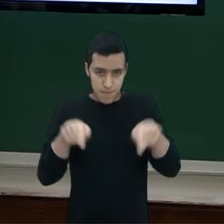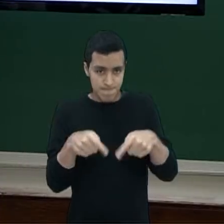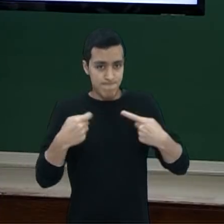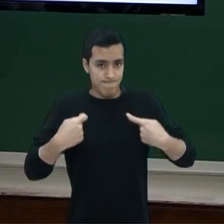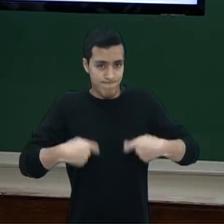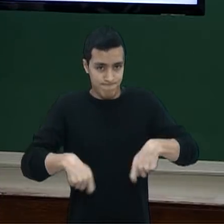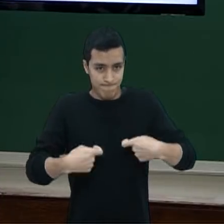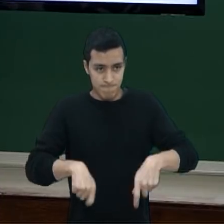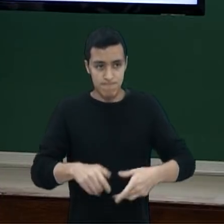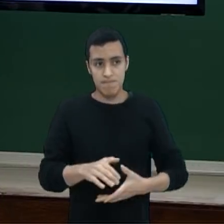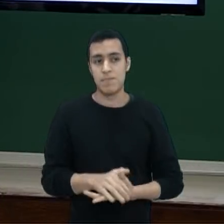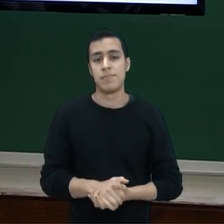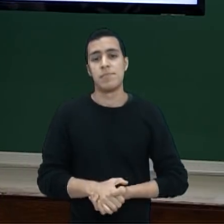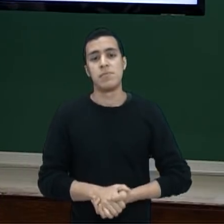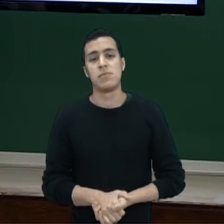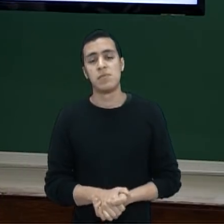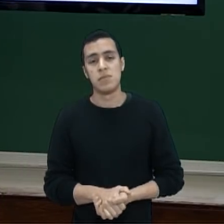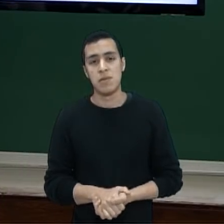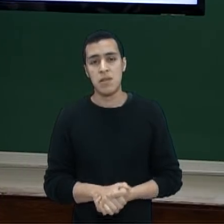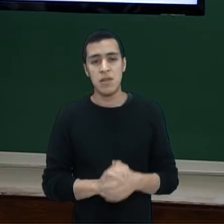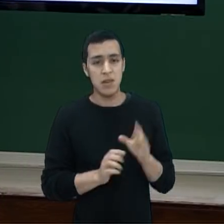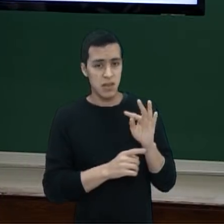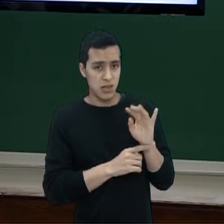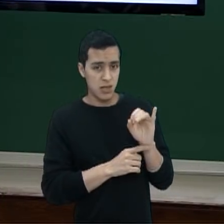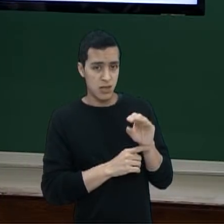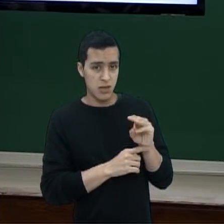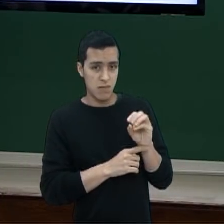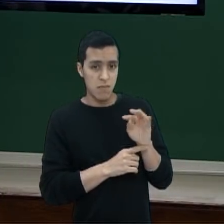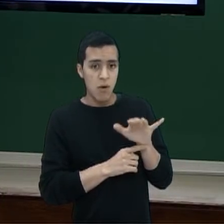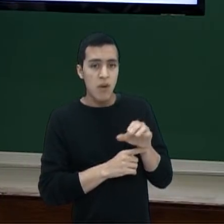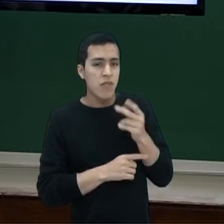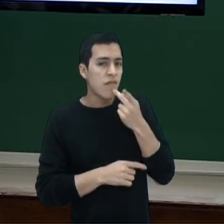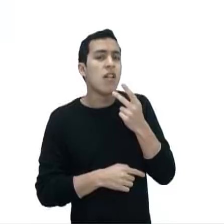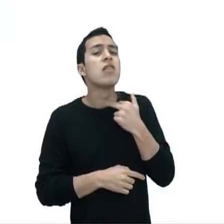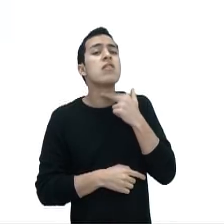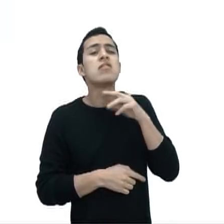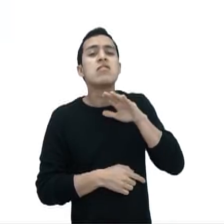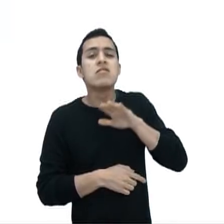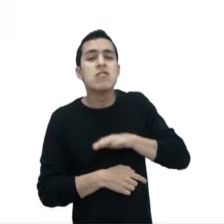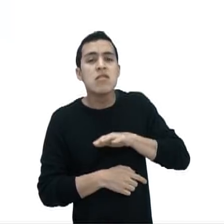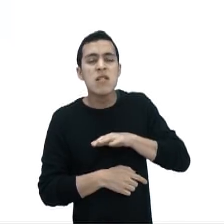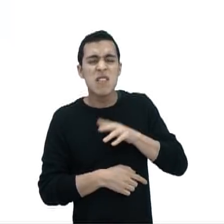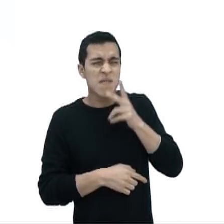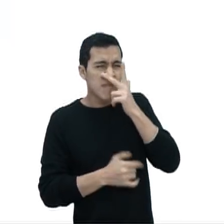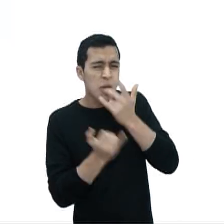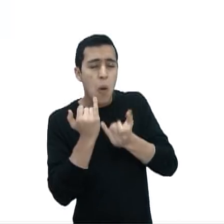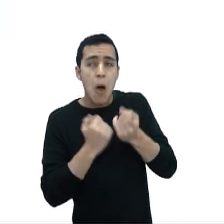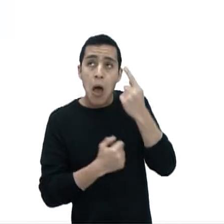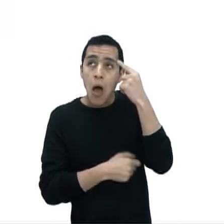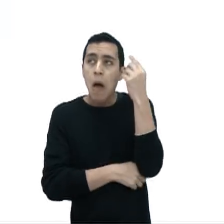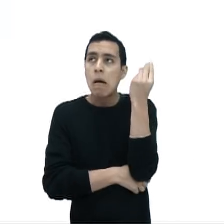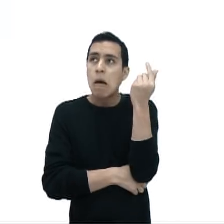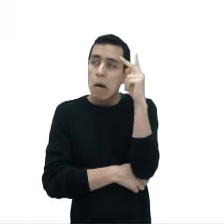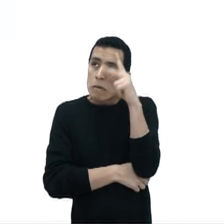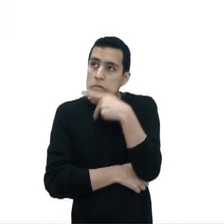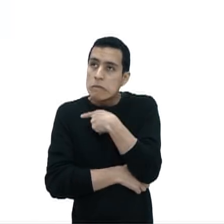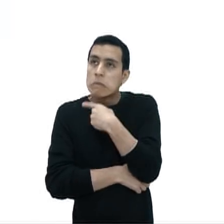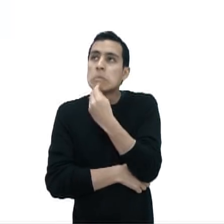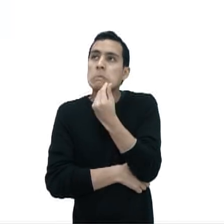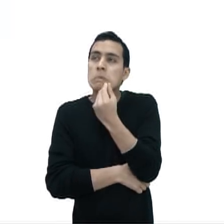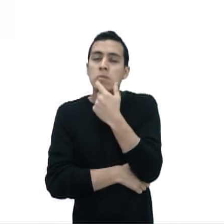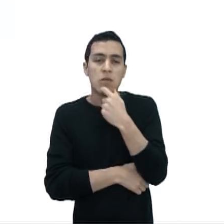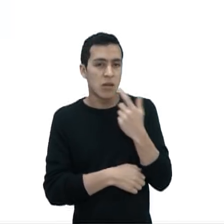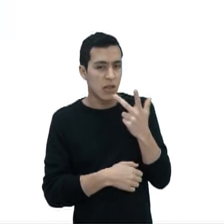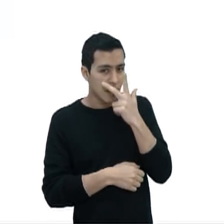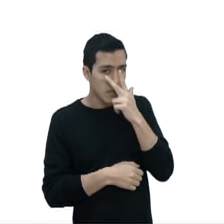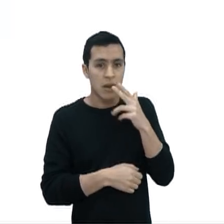entre parênteses. Timóteo, diz baixinho, como se fosse um pensamento. Romessa, talvez ele está querendo